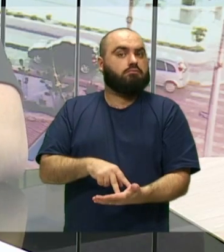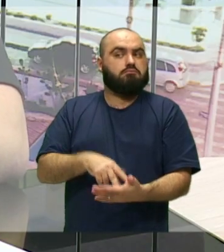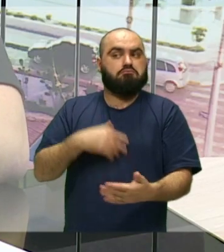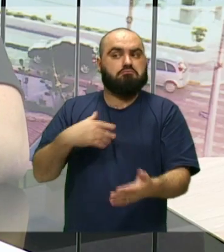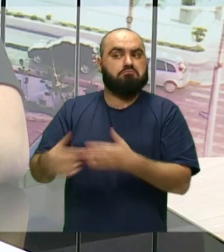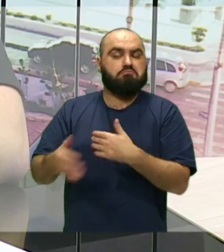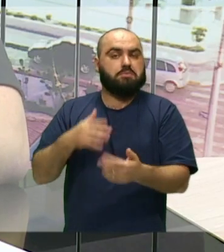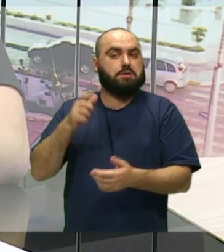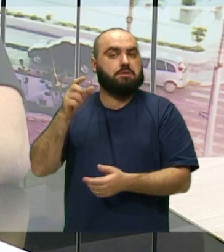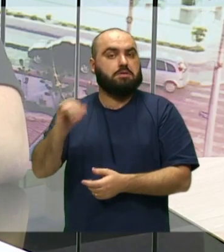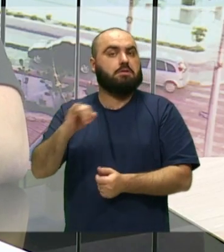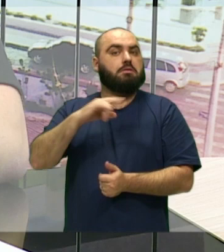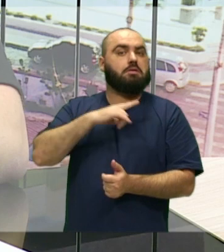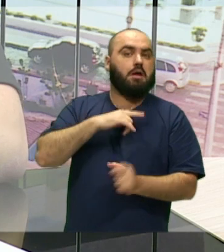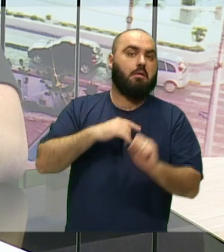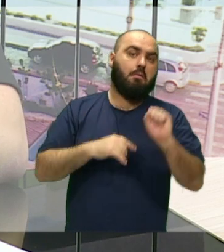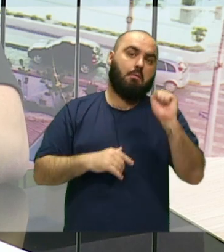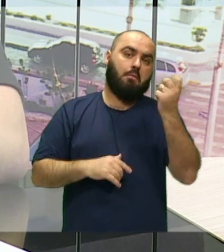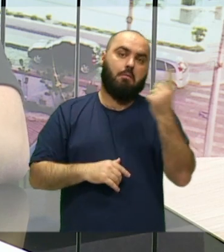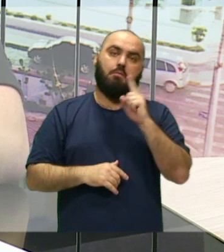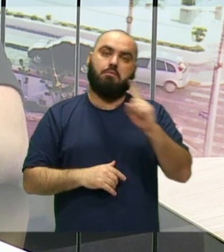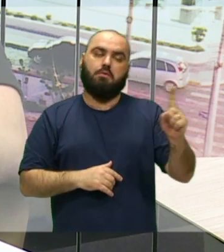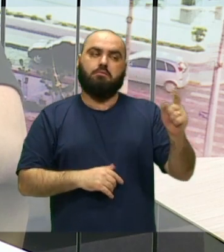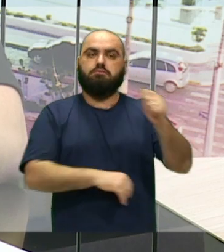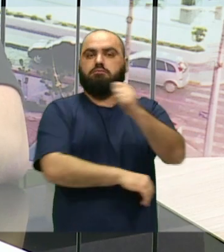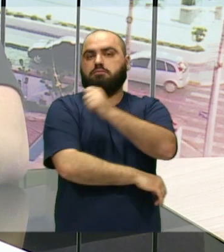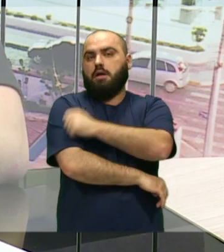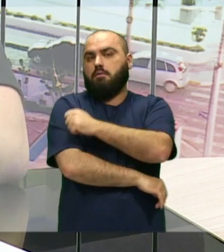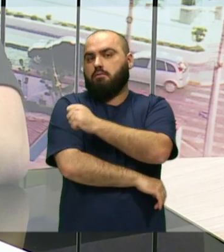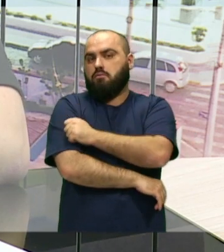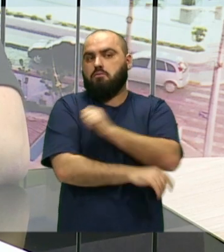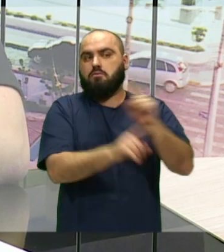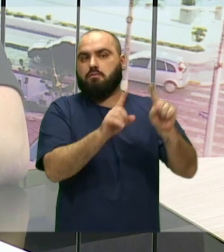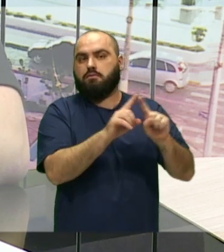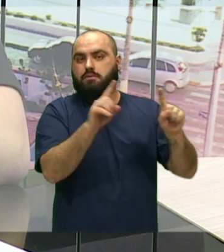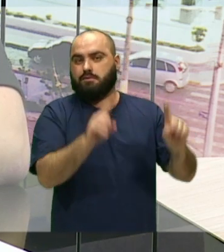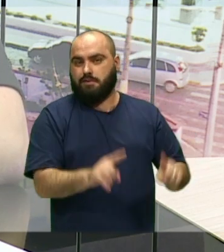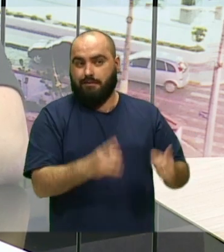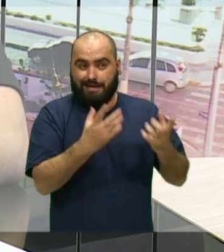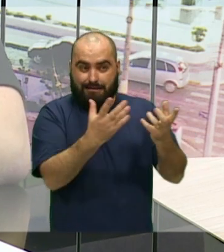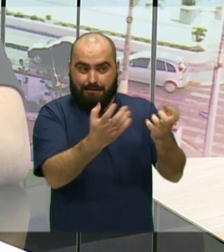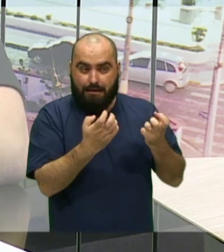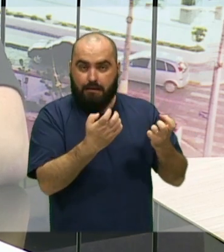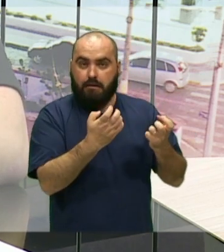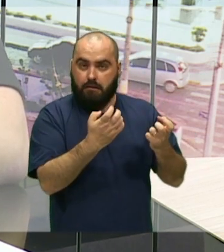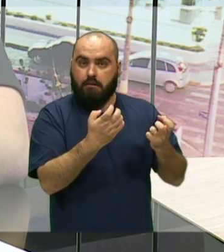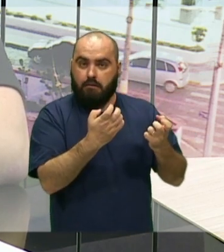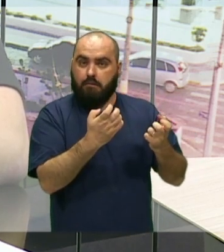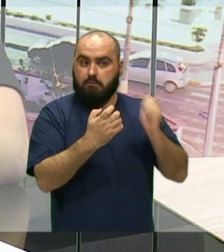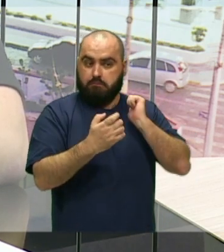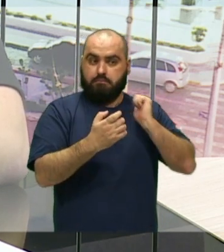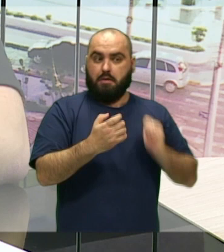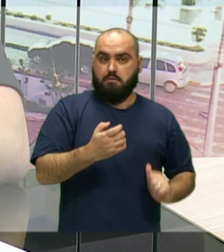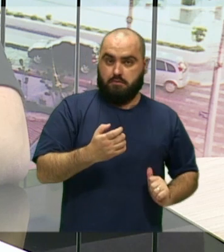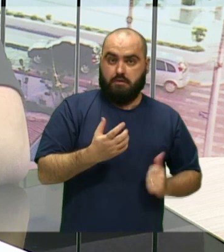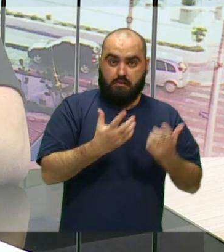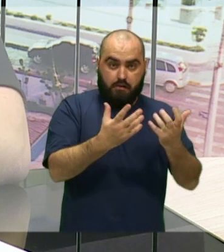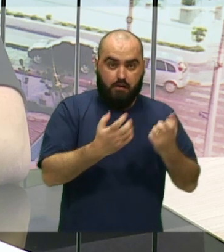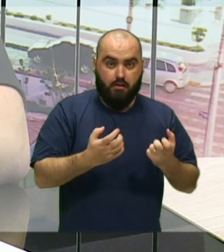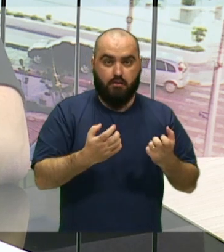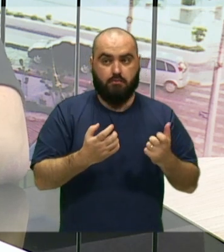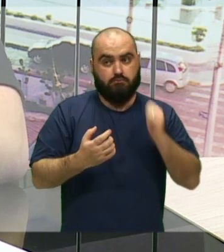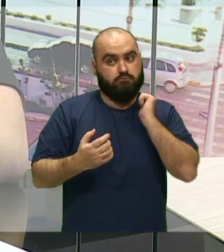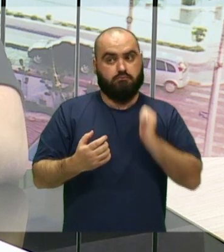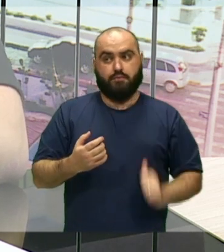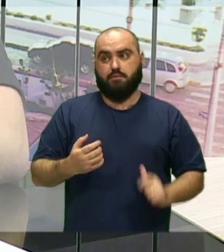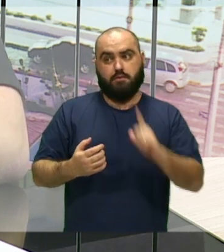não Por exemplo alunos eh servidores que que queiram estudar que recebam bolsa a bolsa